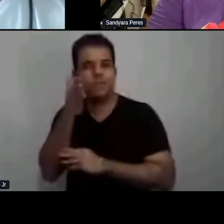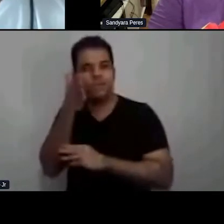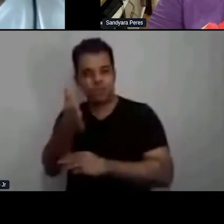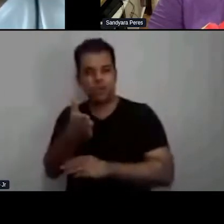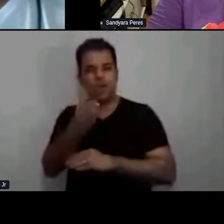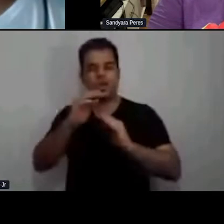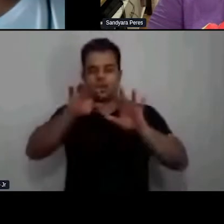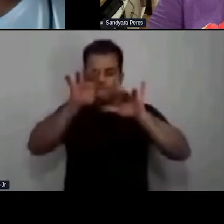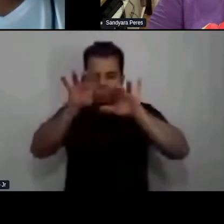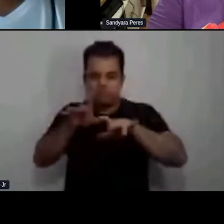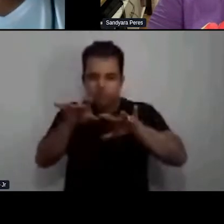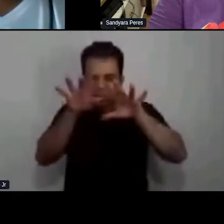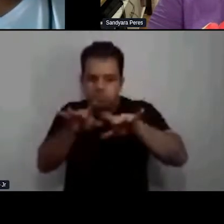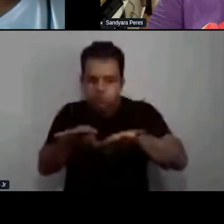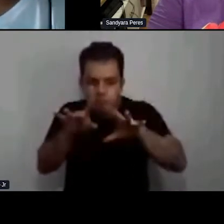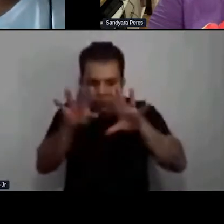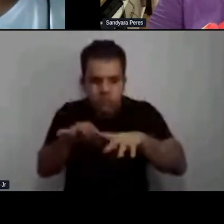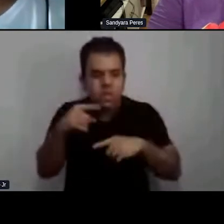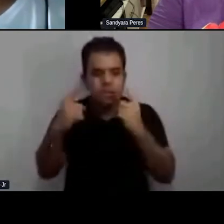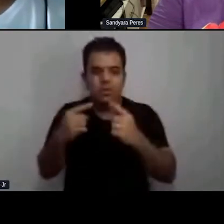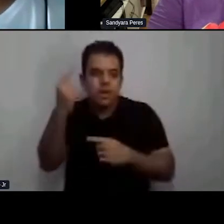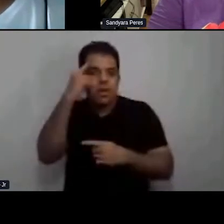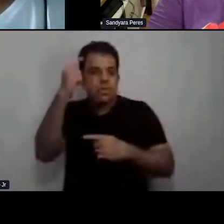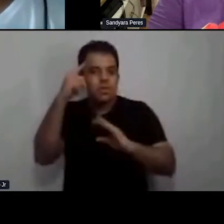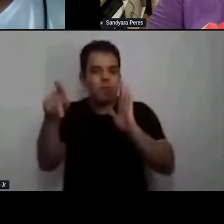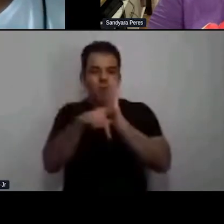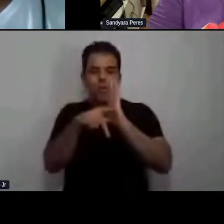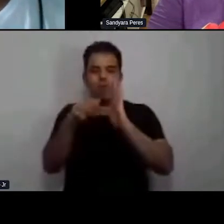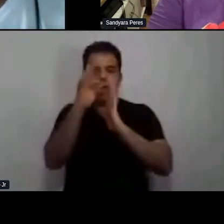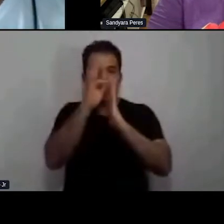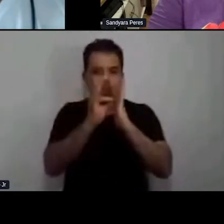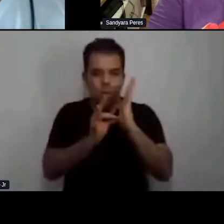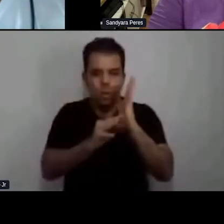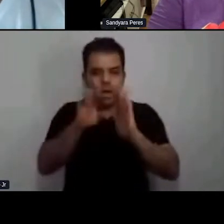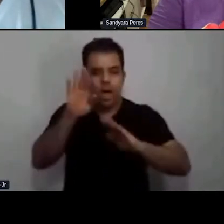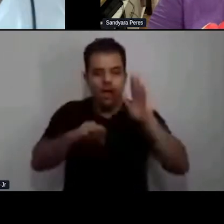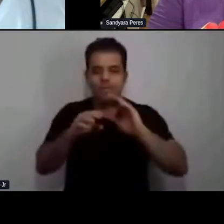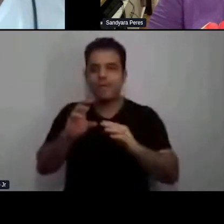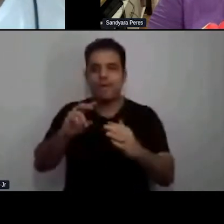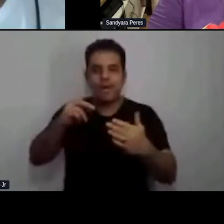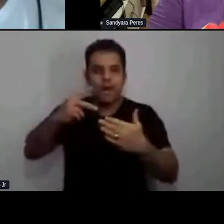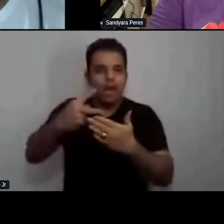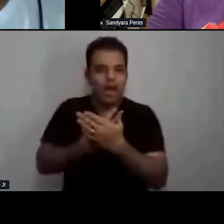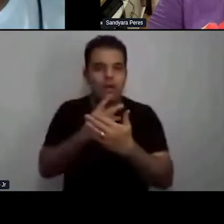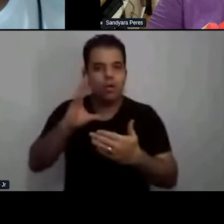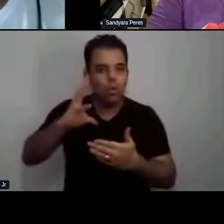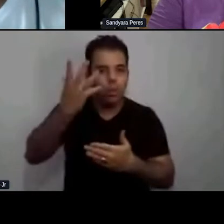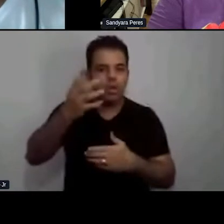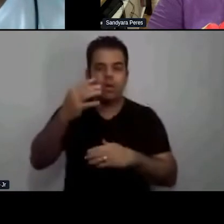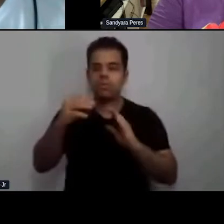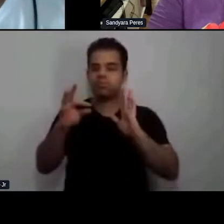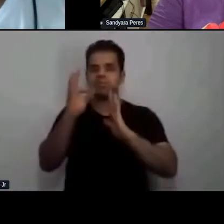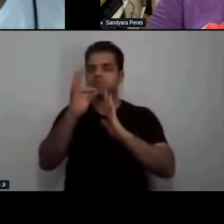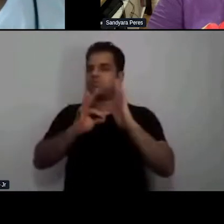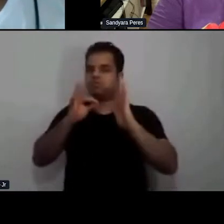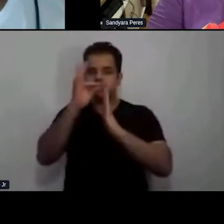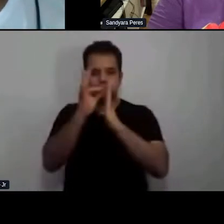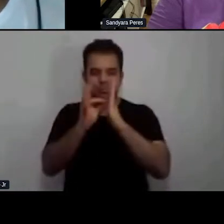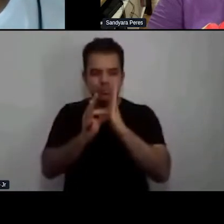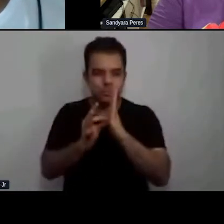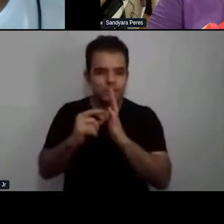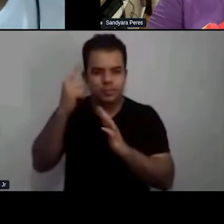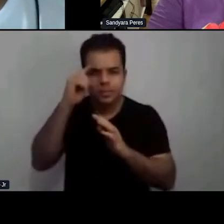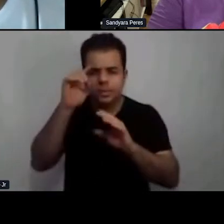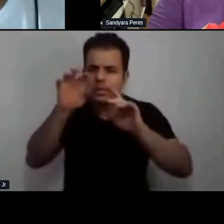texto, e aí ele não pensou numa pessoa que pode ter dislexia, por exemplo, um parágrafo que